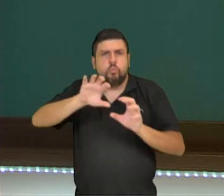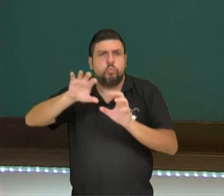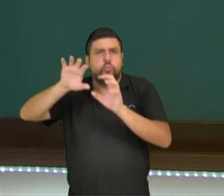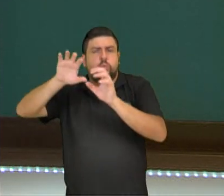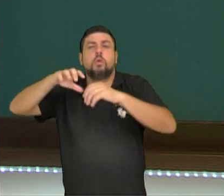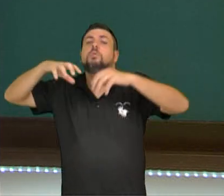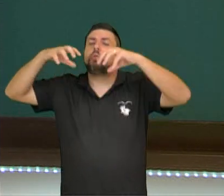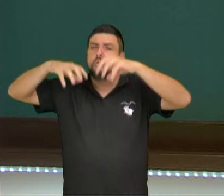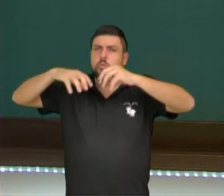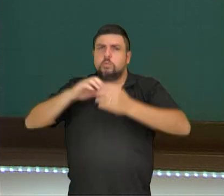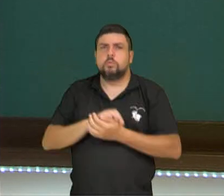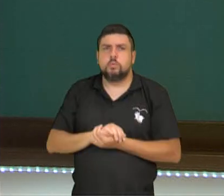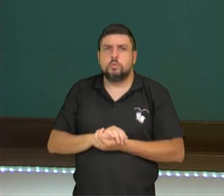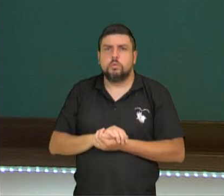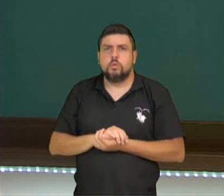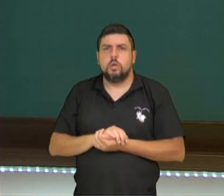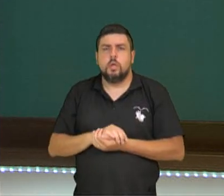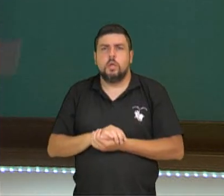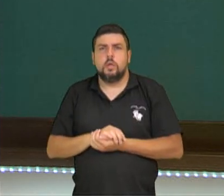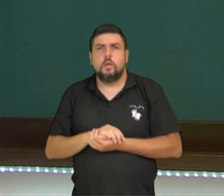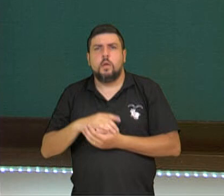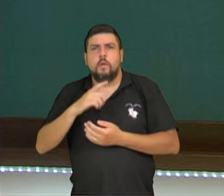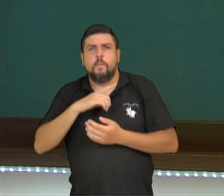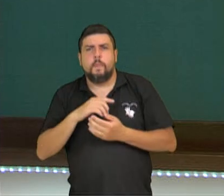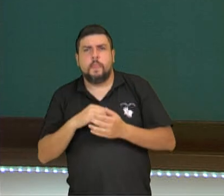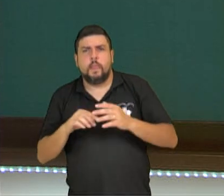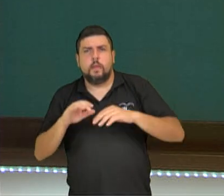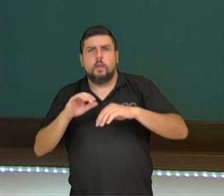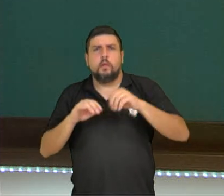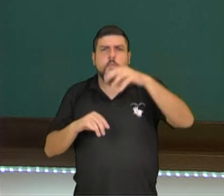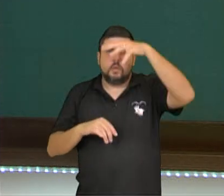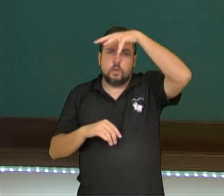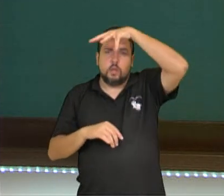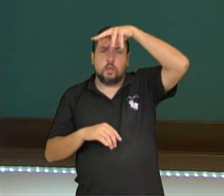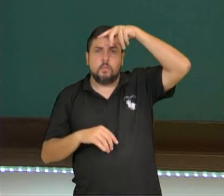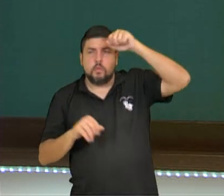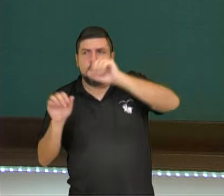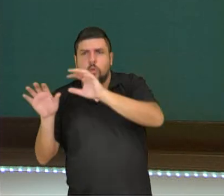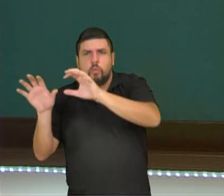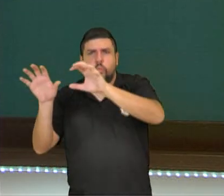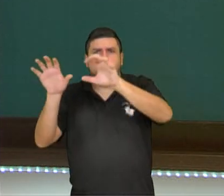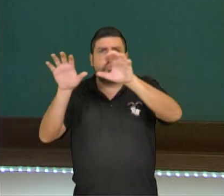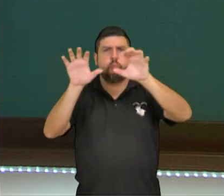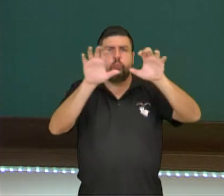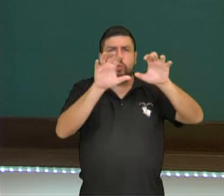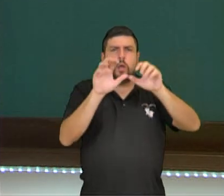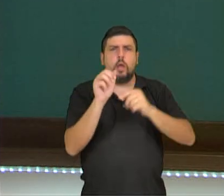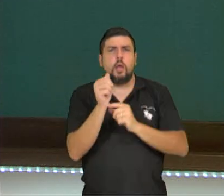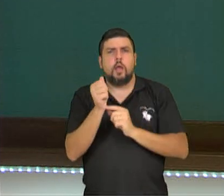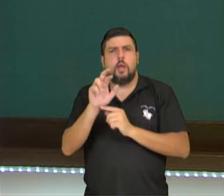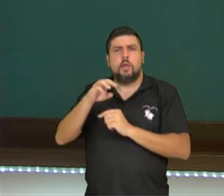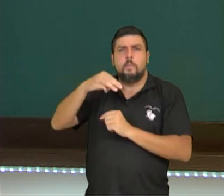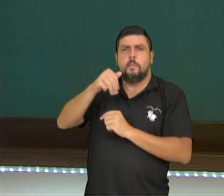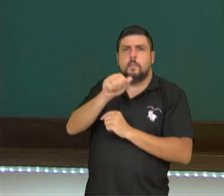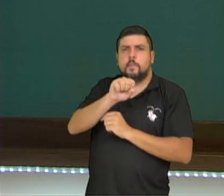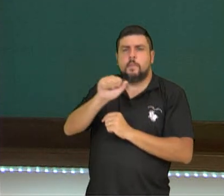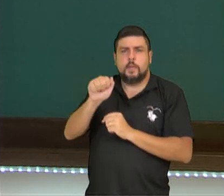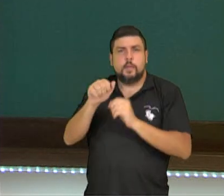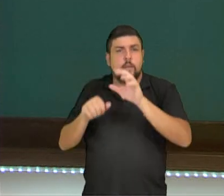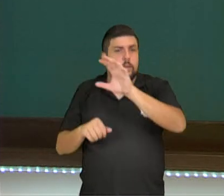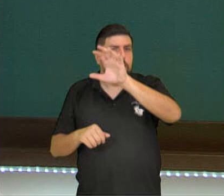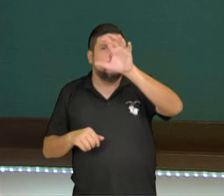atlântica que distribui a chuva ali em toda a região amazônica. Outra característica importante quando a gente fala ali